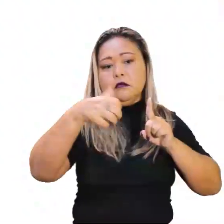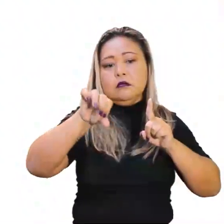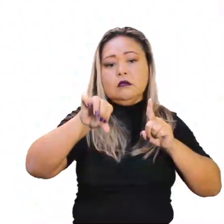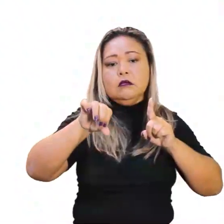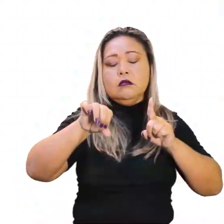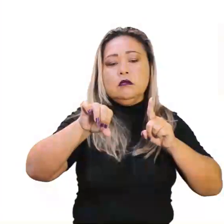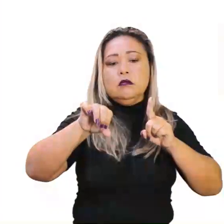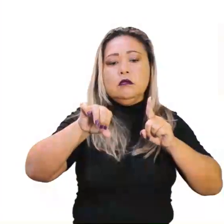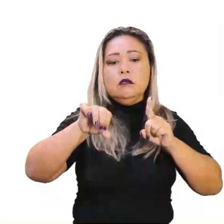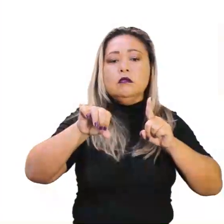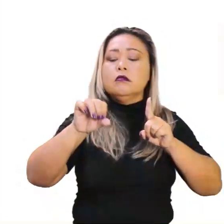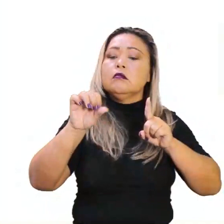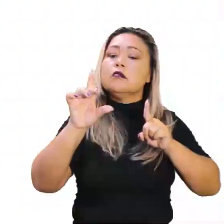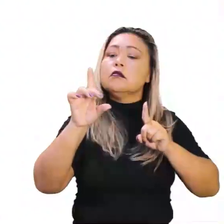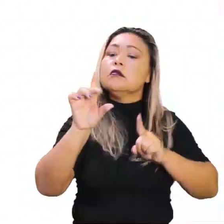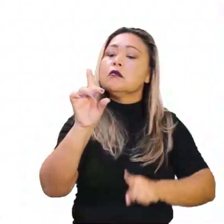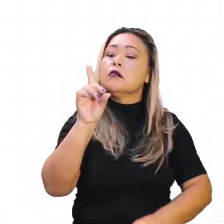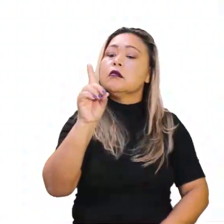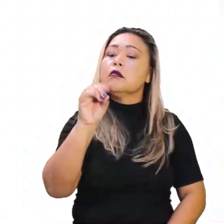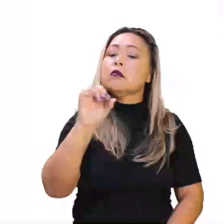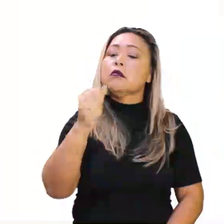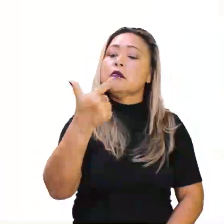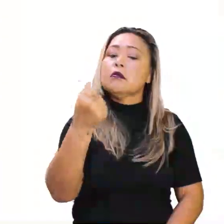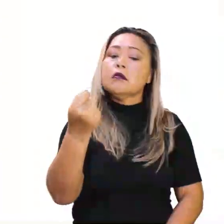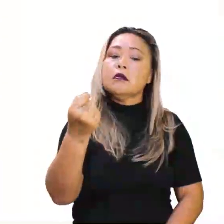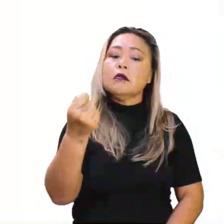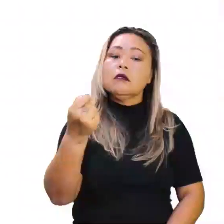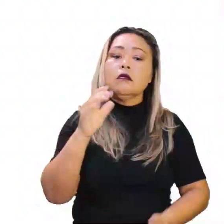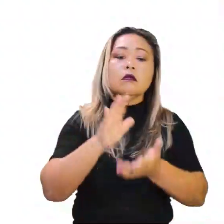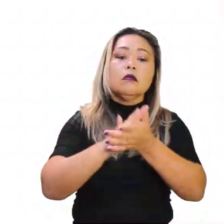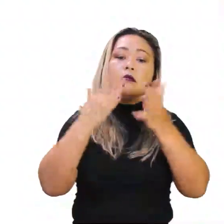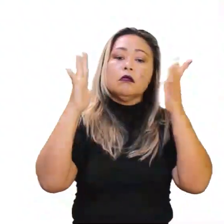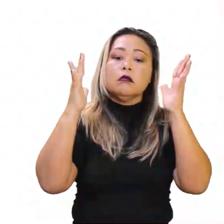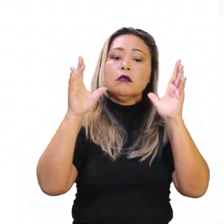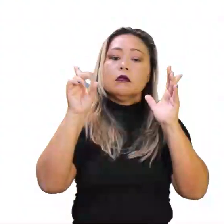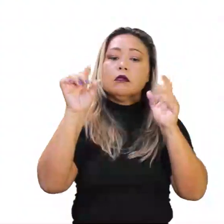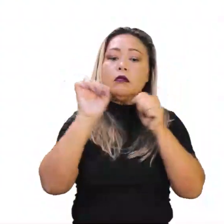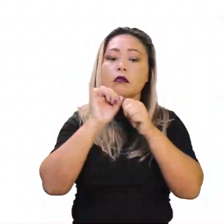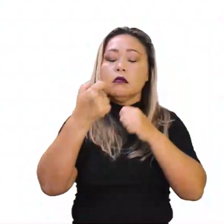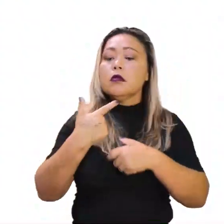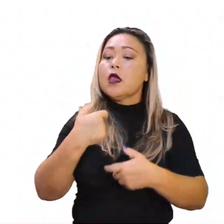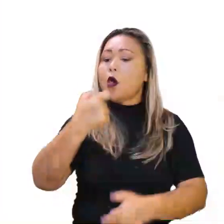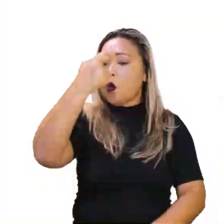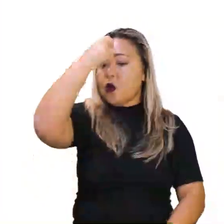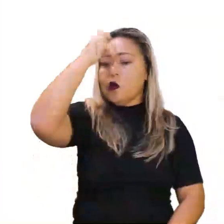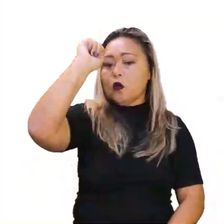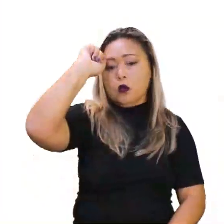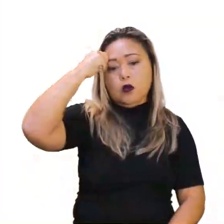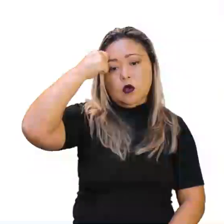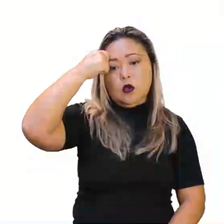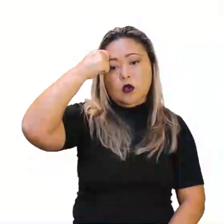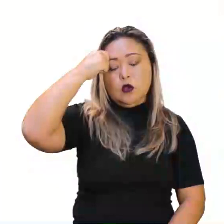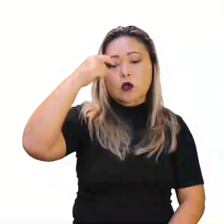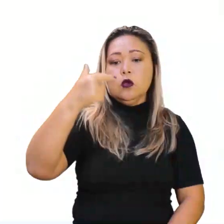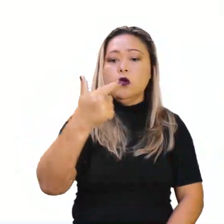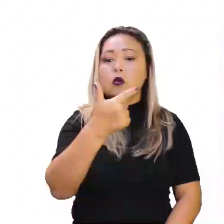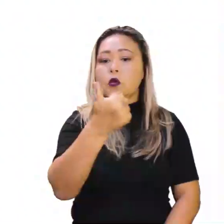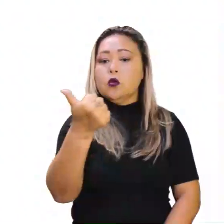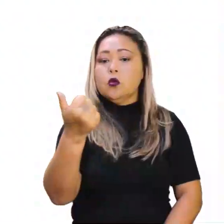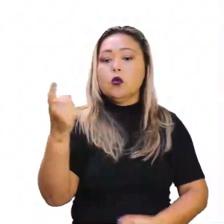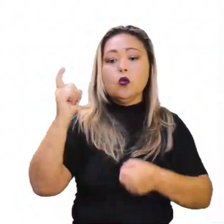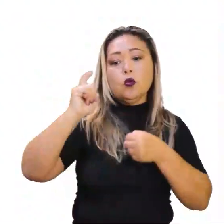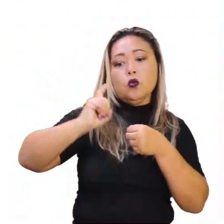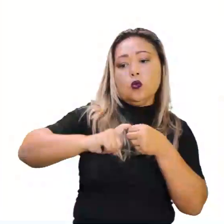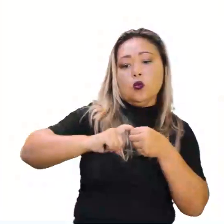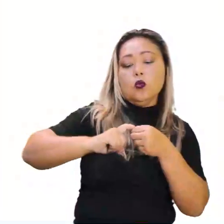19. No dia 20, o que aconteceu? Ele ganhou parabéns, feliz dia da consciência negra. E no dia 21 ele